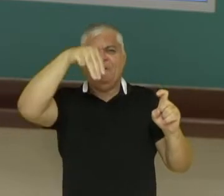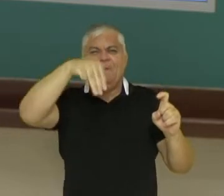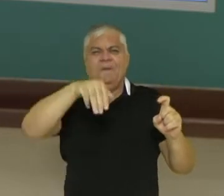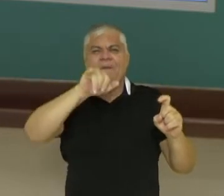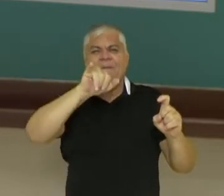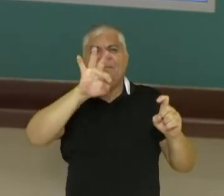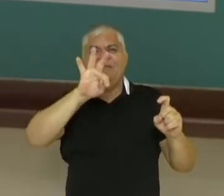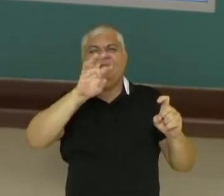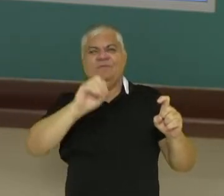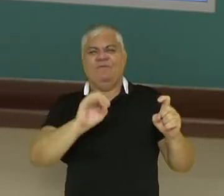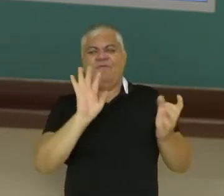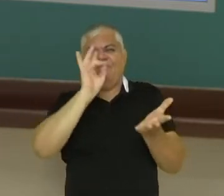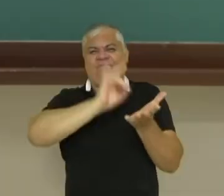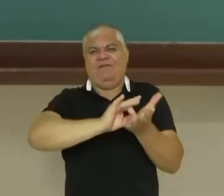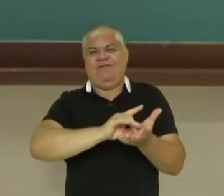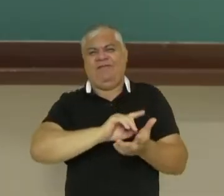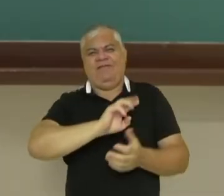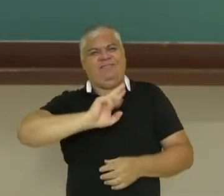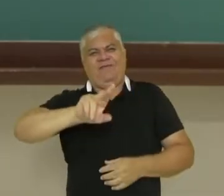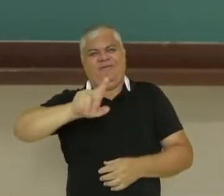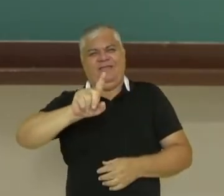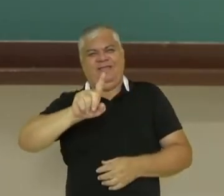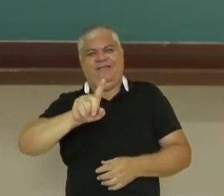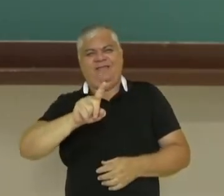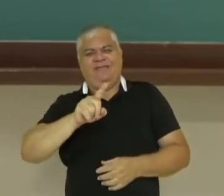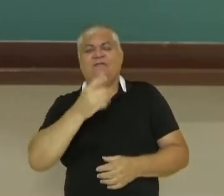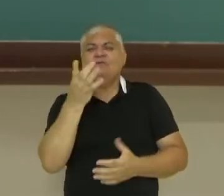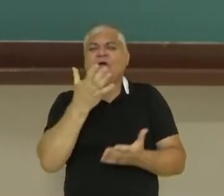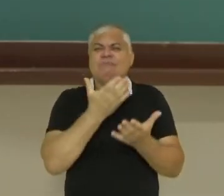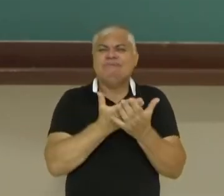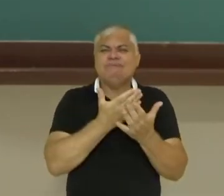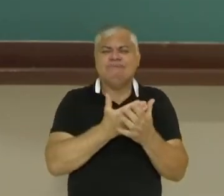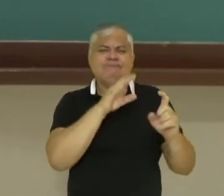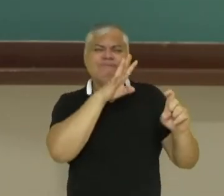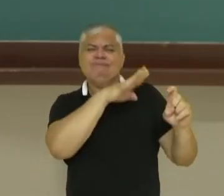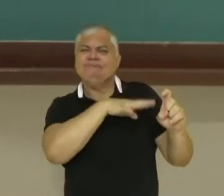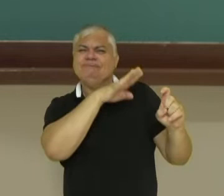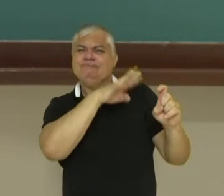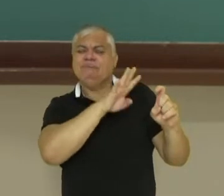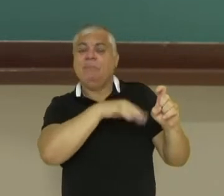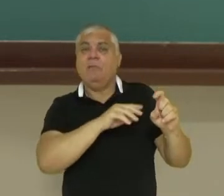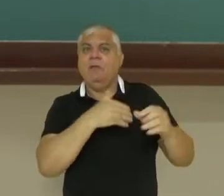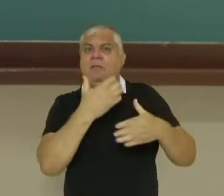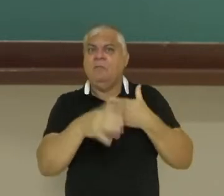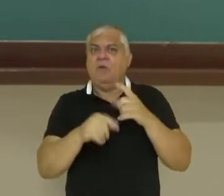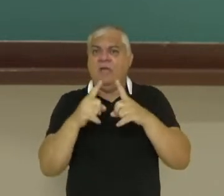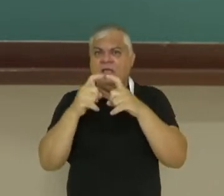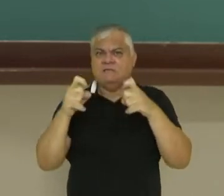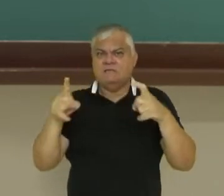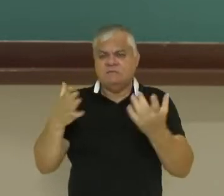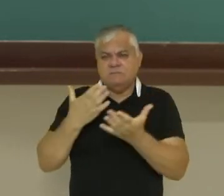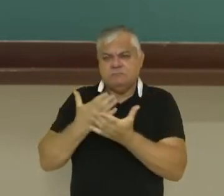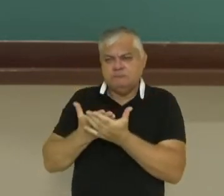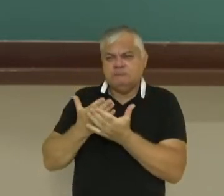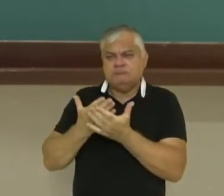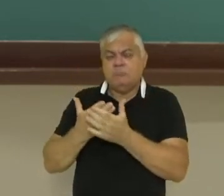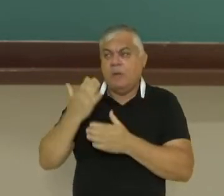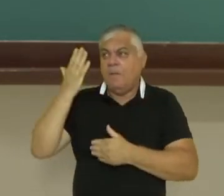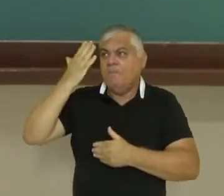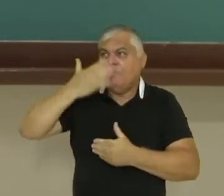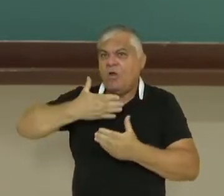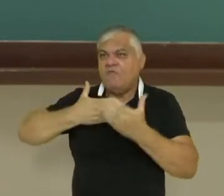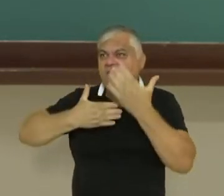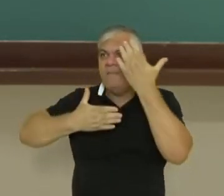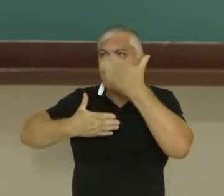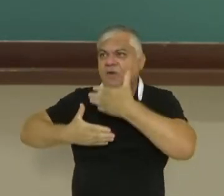mensagem, certo? Mas a ciência, de alguma forma, usando a razão, começou a questionar isso e provar, né, de uma